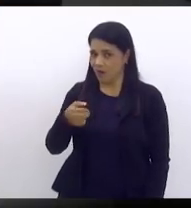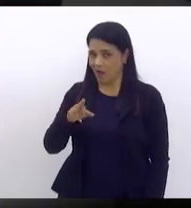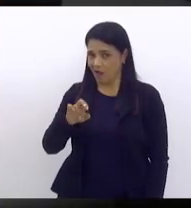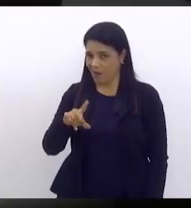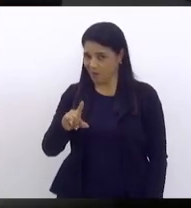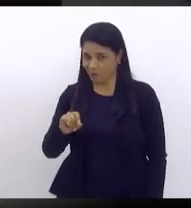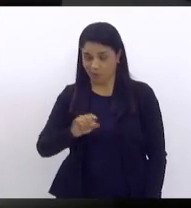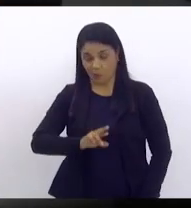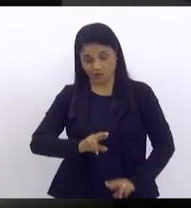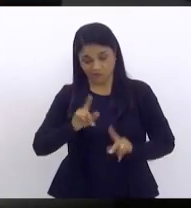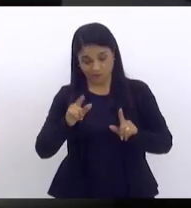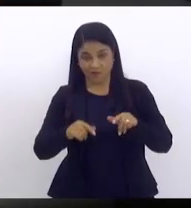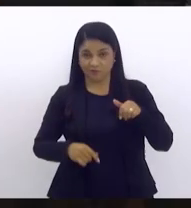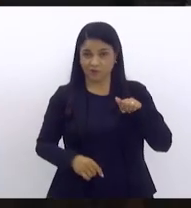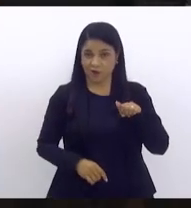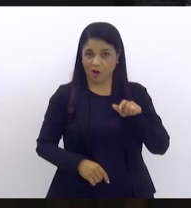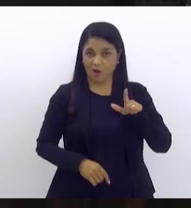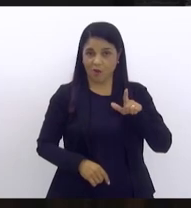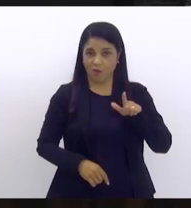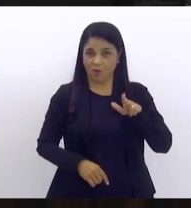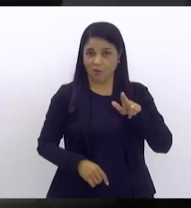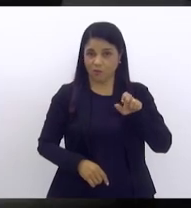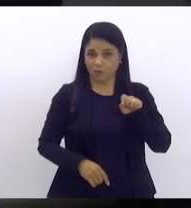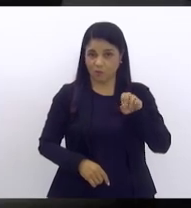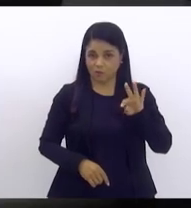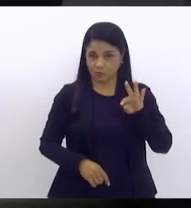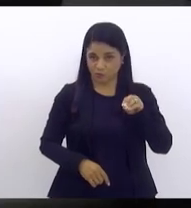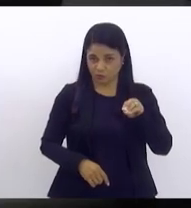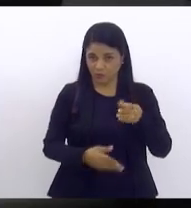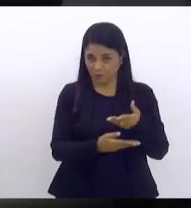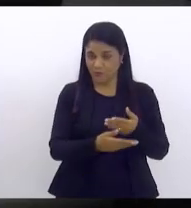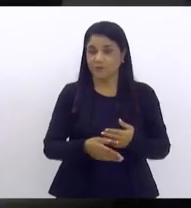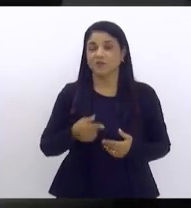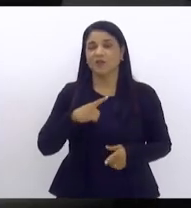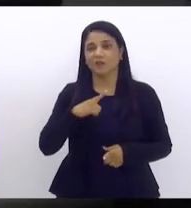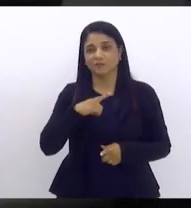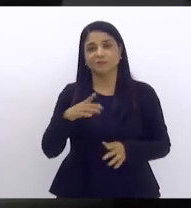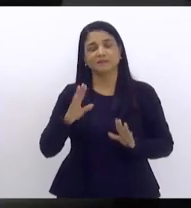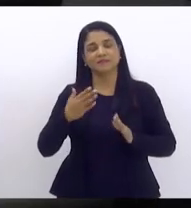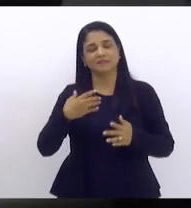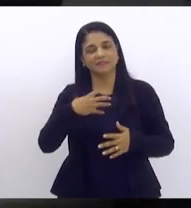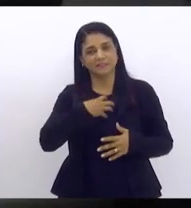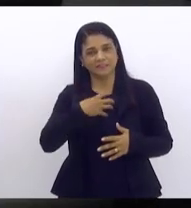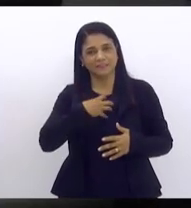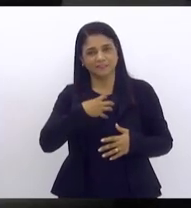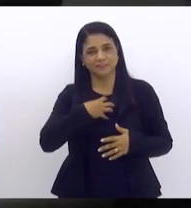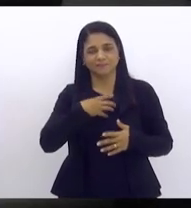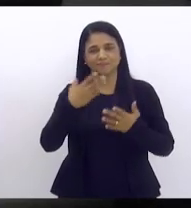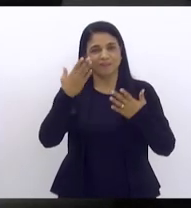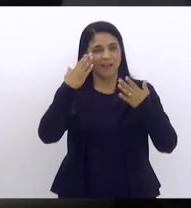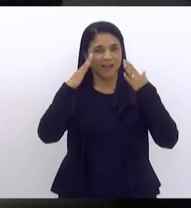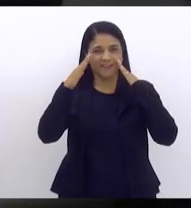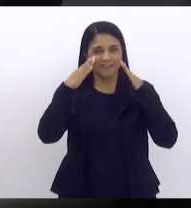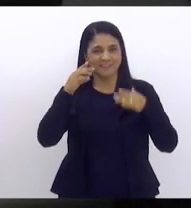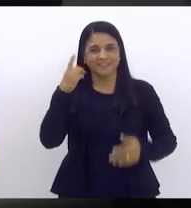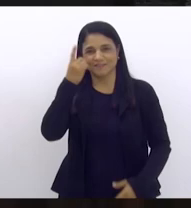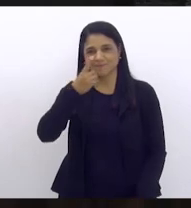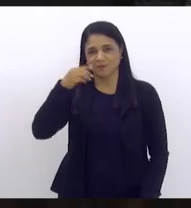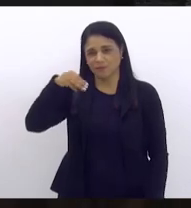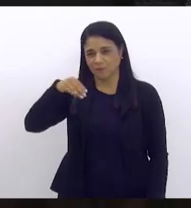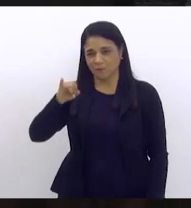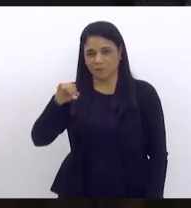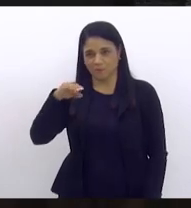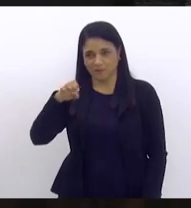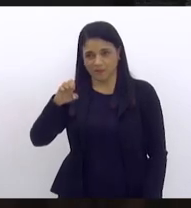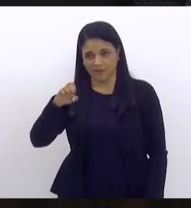Presidente. Deputado Carlos Mink, por favor. Não, só para dizer que eu também tenho uma alegria a volta desse meu... Como diria o presidente siciliano,